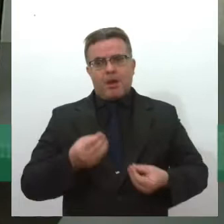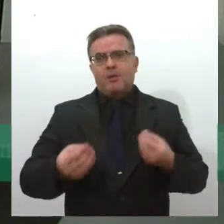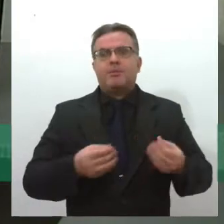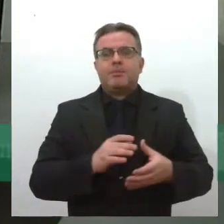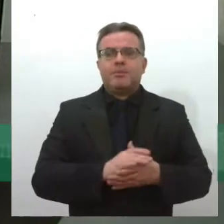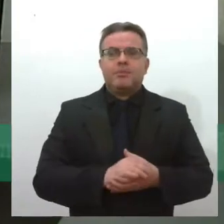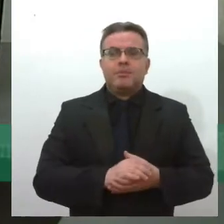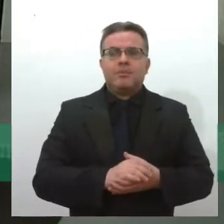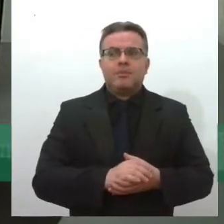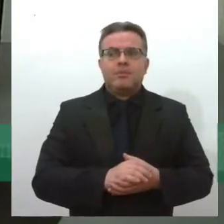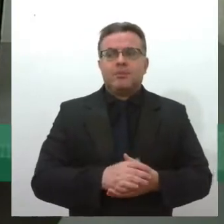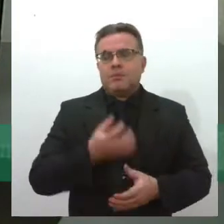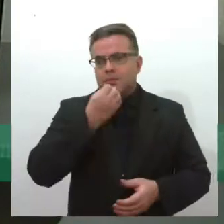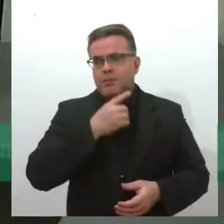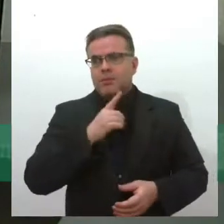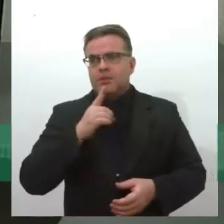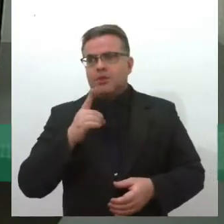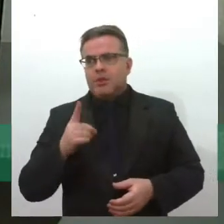Primeiramente, bom dia.